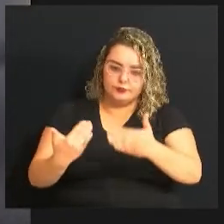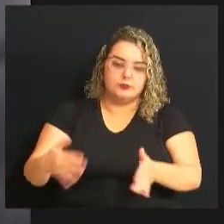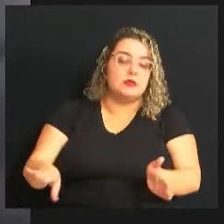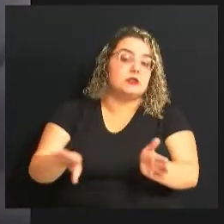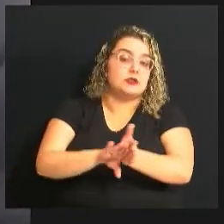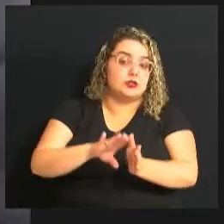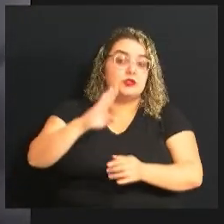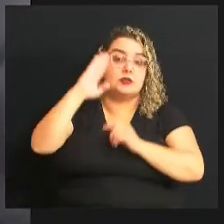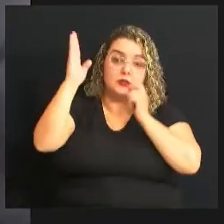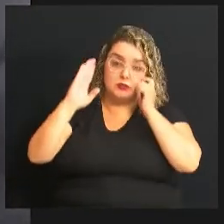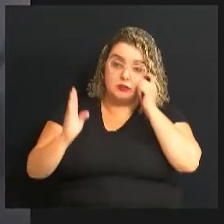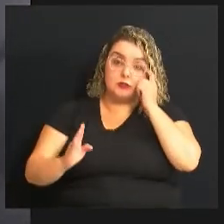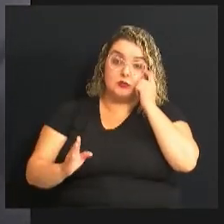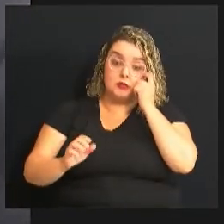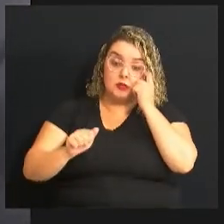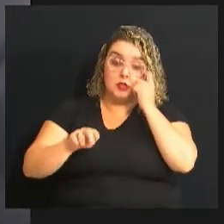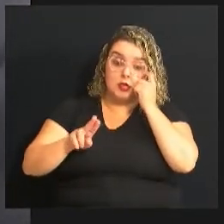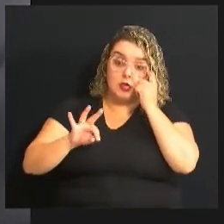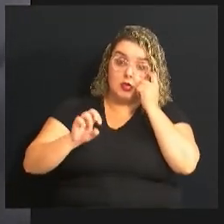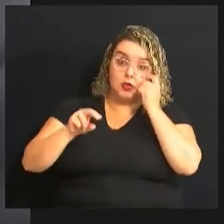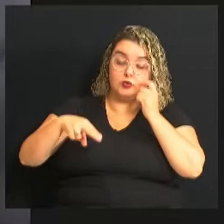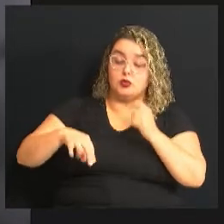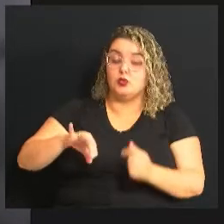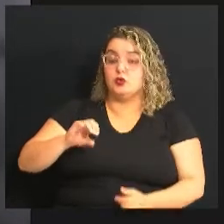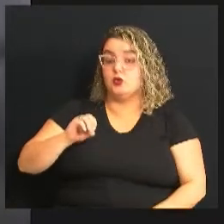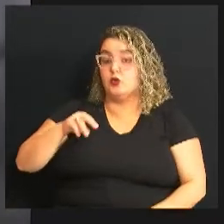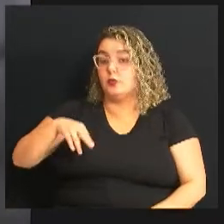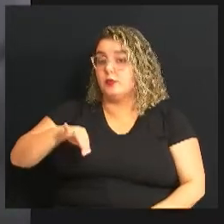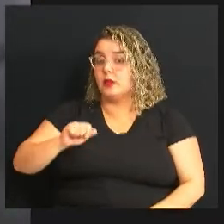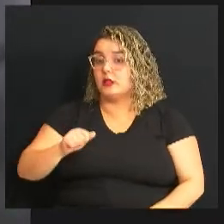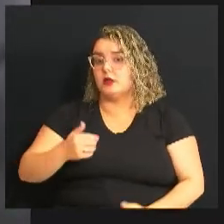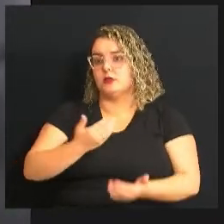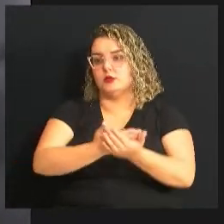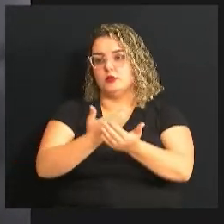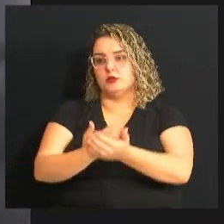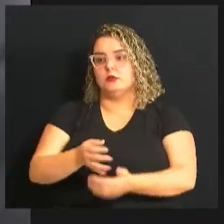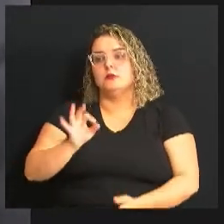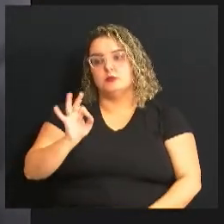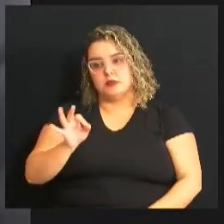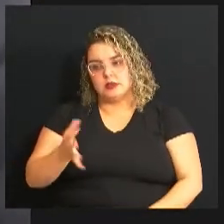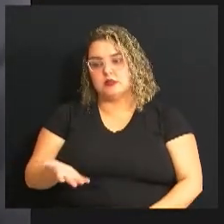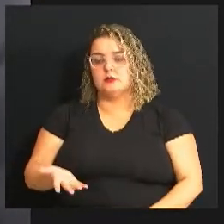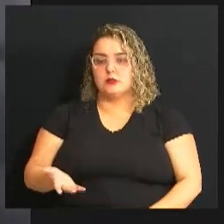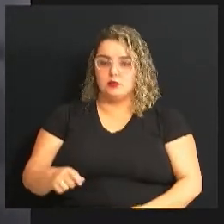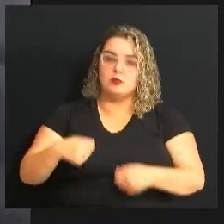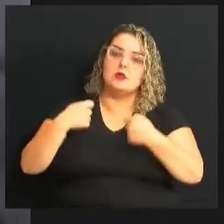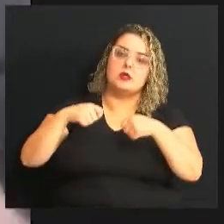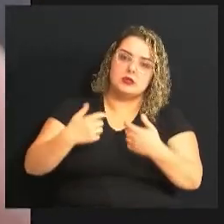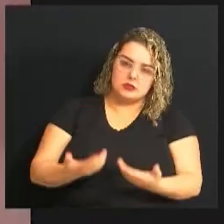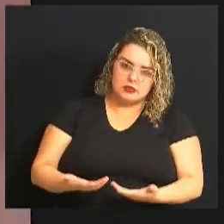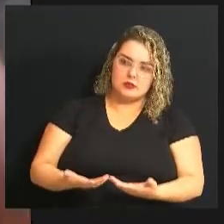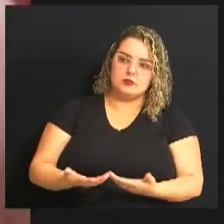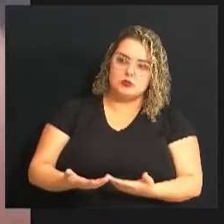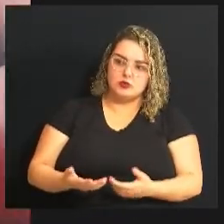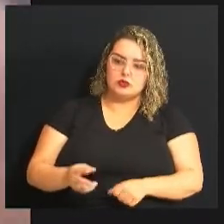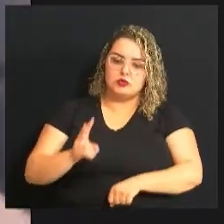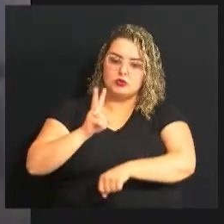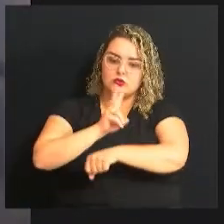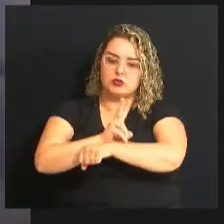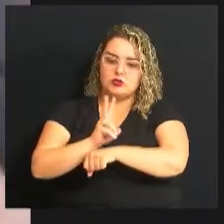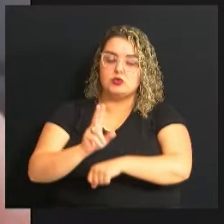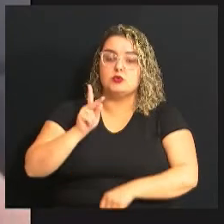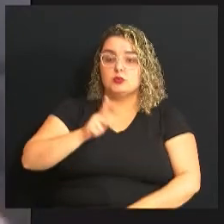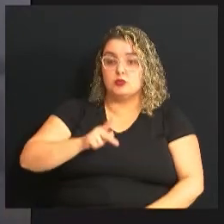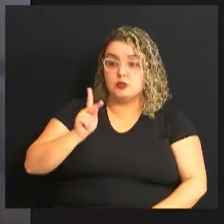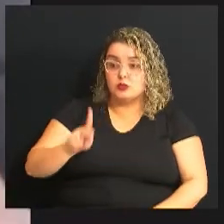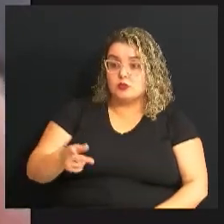Brasil, a autonomia do estudante. Mas, para isso, certamente, nós precisamos cuidar do professor para que